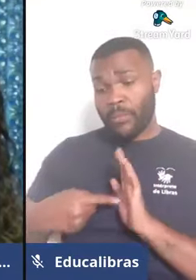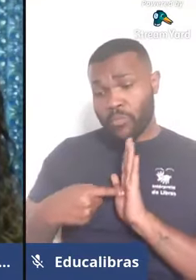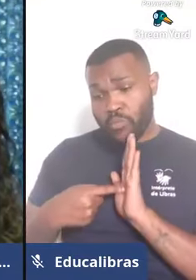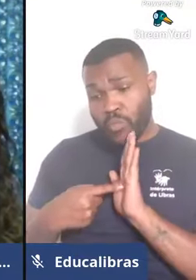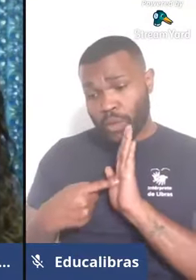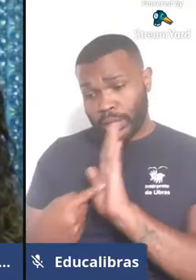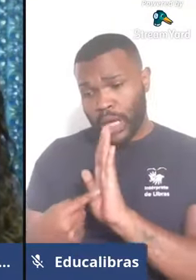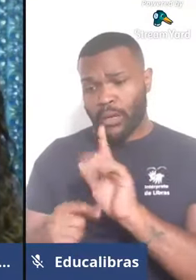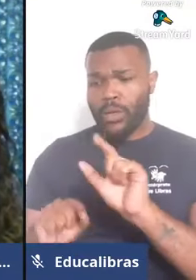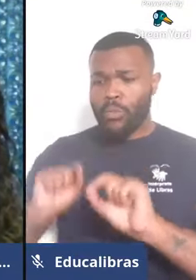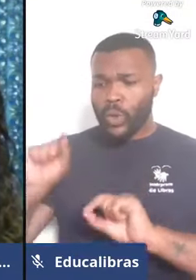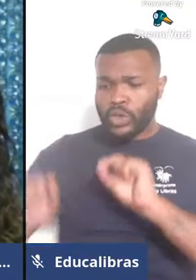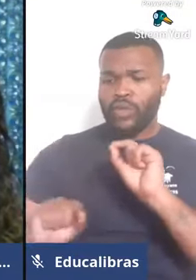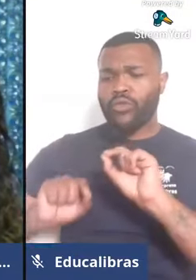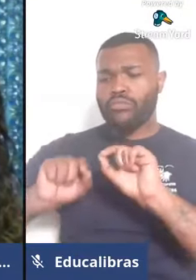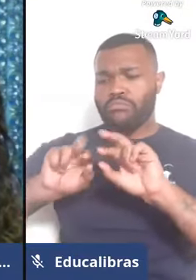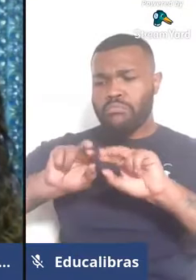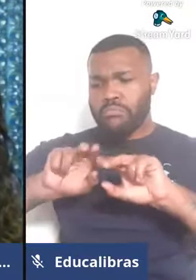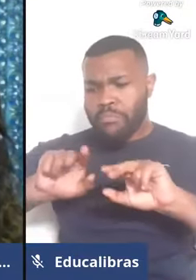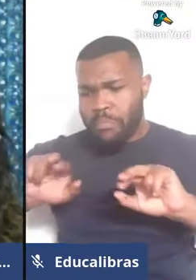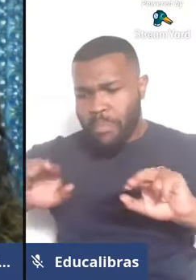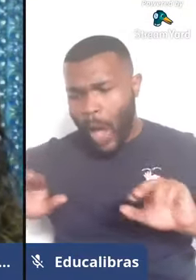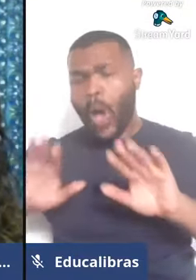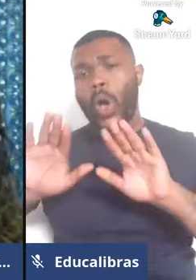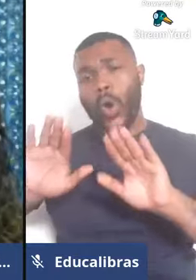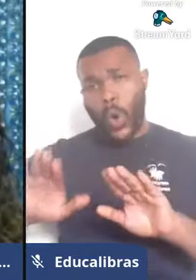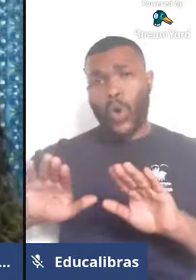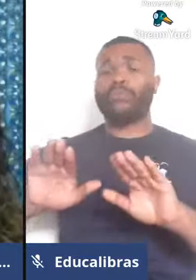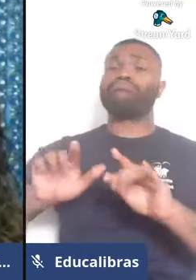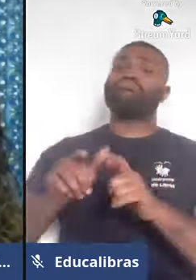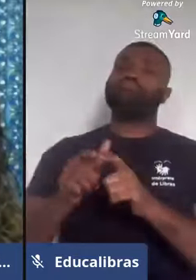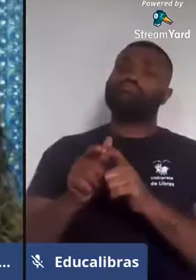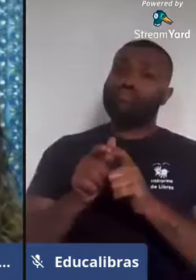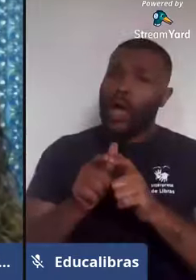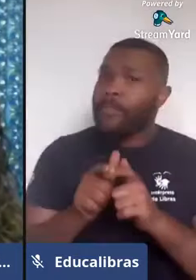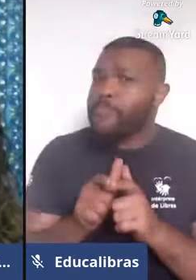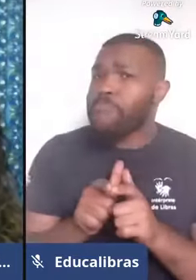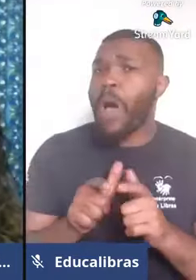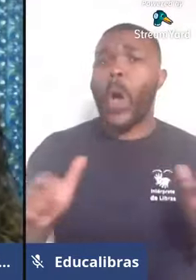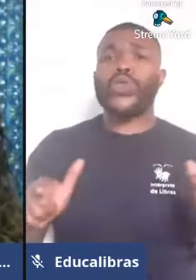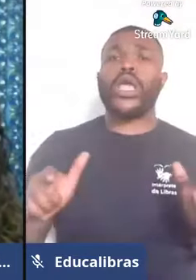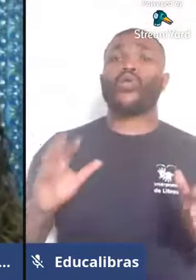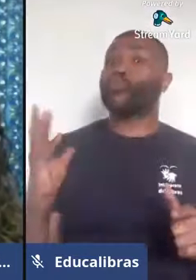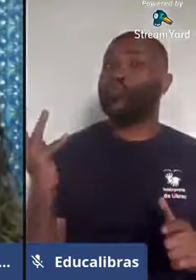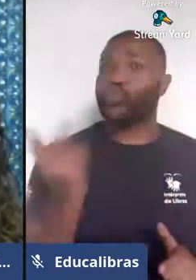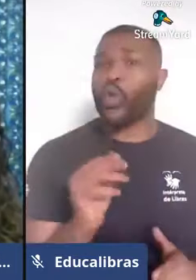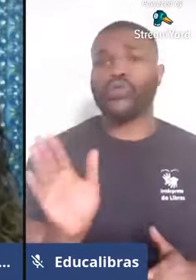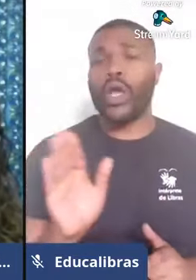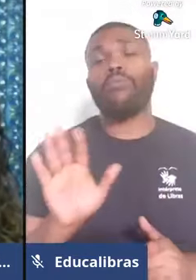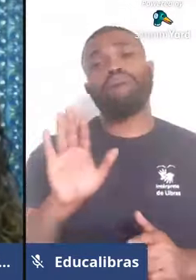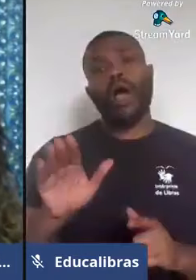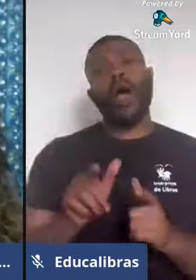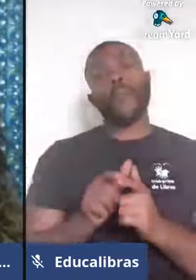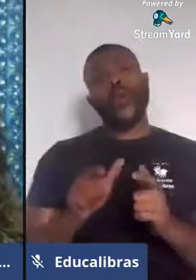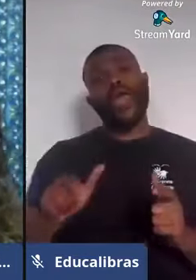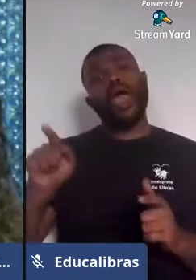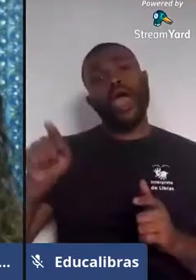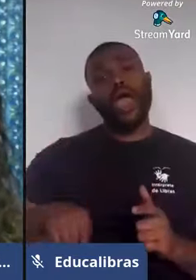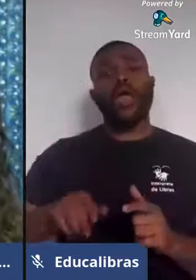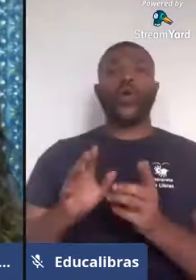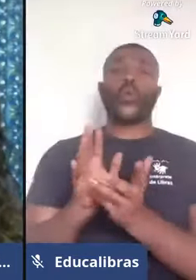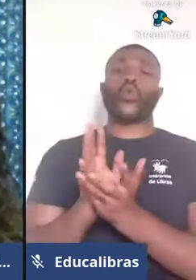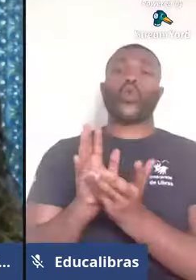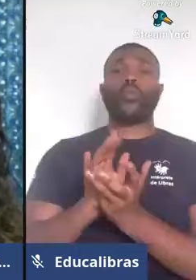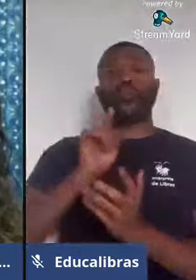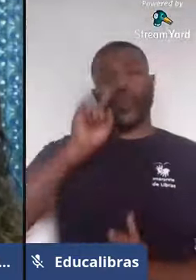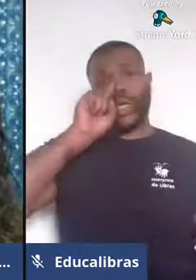razões, na média, no geral, não são todos, é um grupo mais vulnerável.